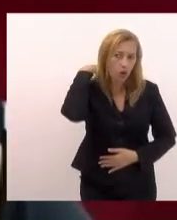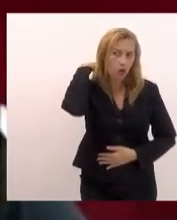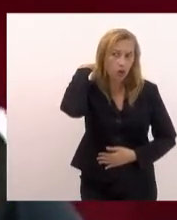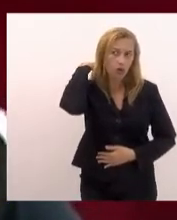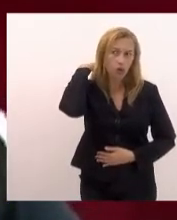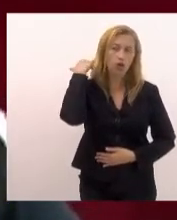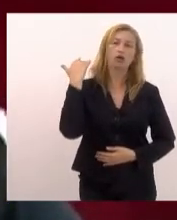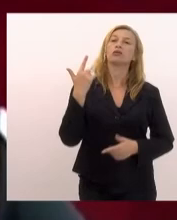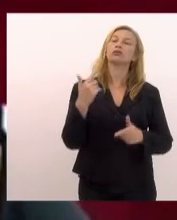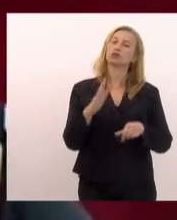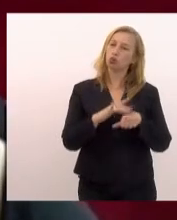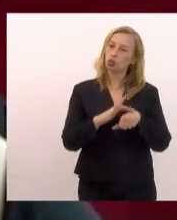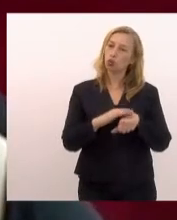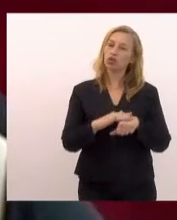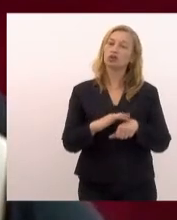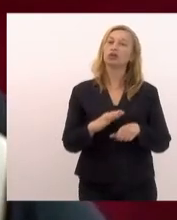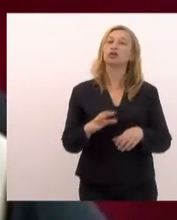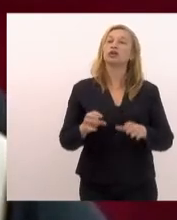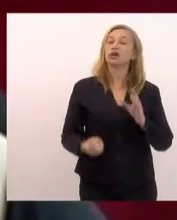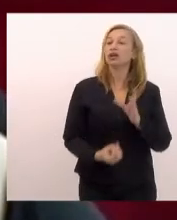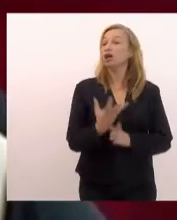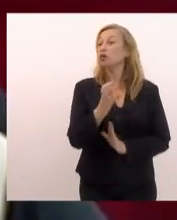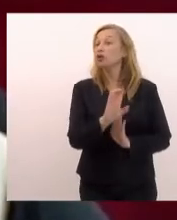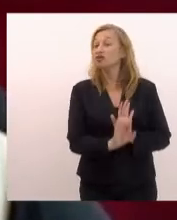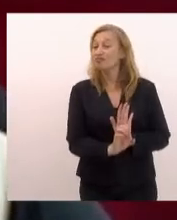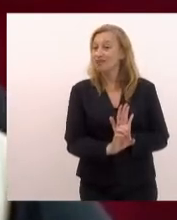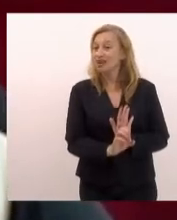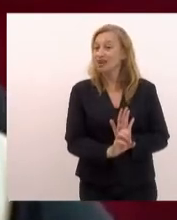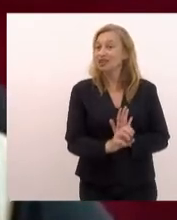né, e fiz uma emenda que seria ali